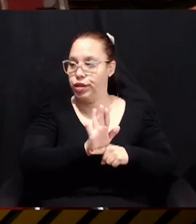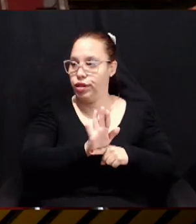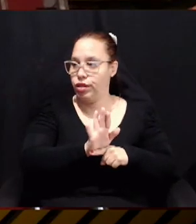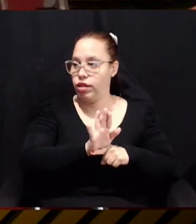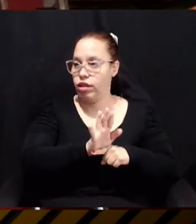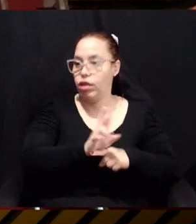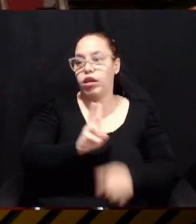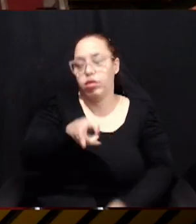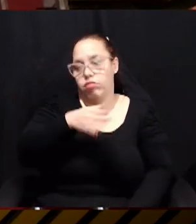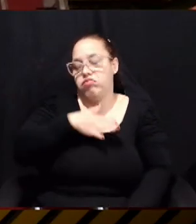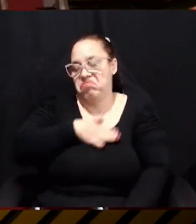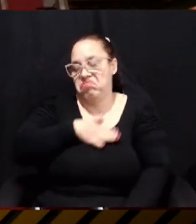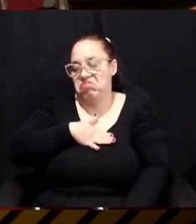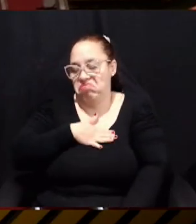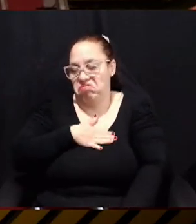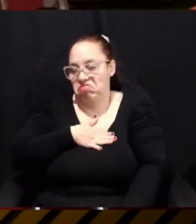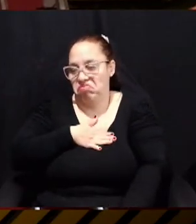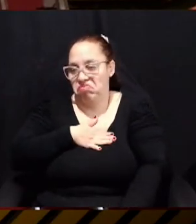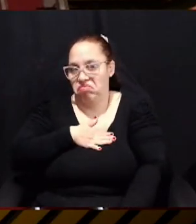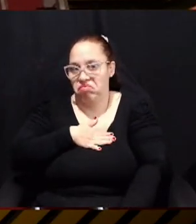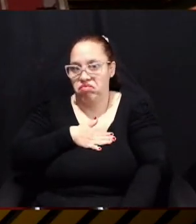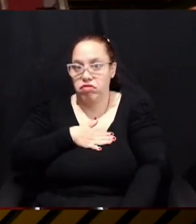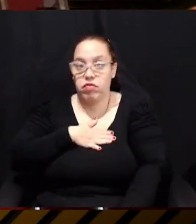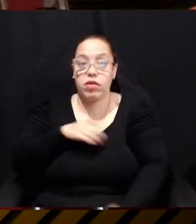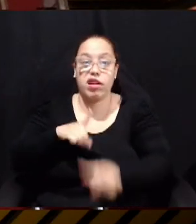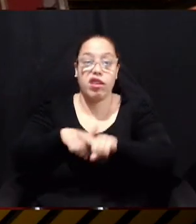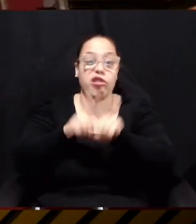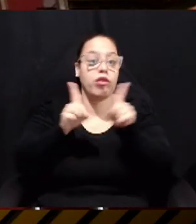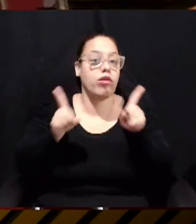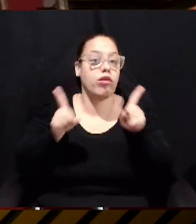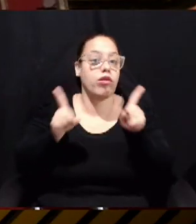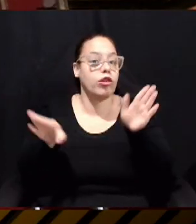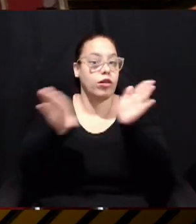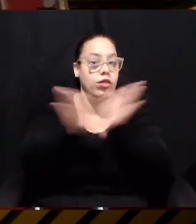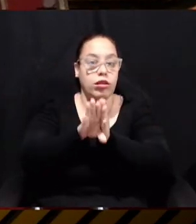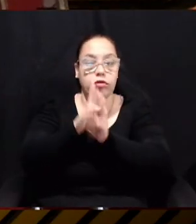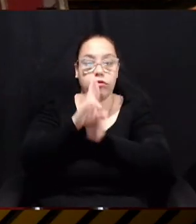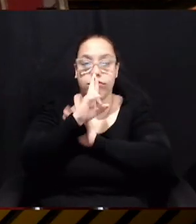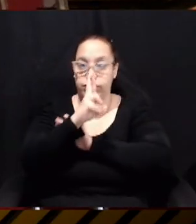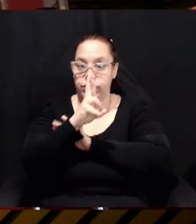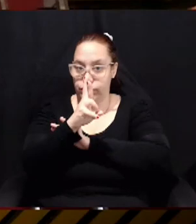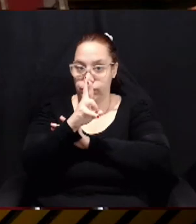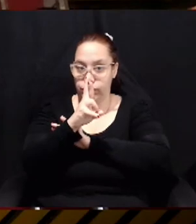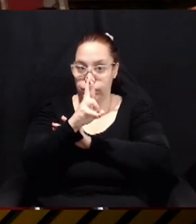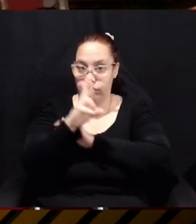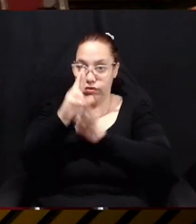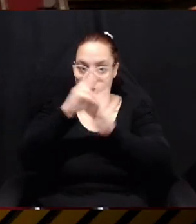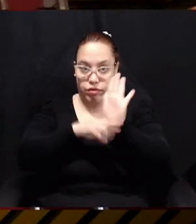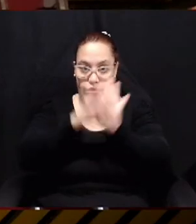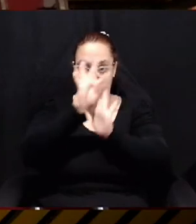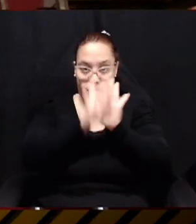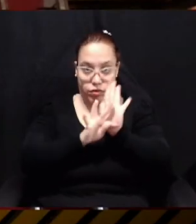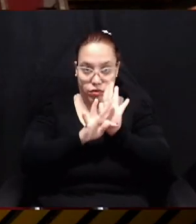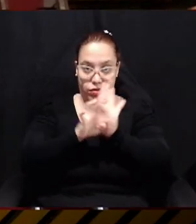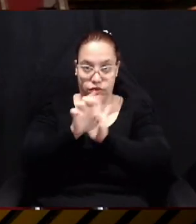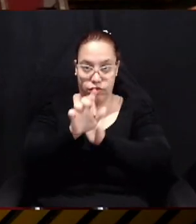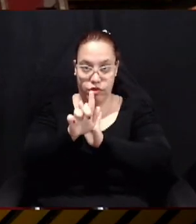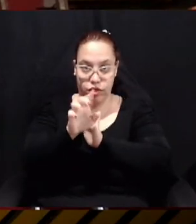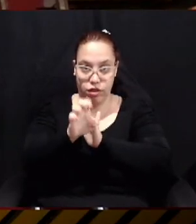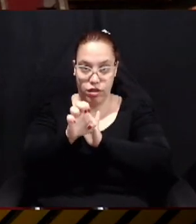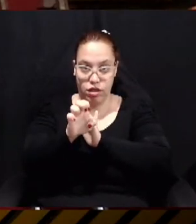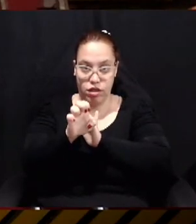tive essa paixão, mas quando a gente chegou no resultado do roteiro de Jezebel, quando a gente estava mais ou menos na versão